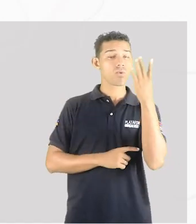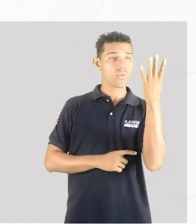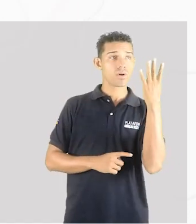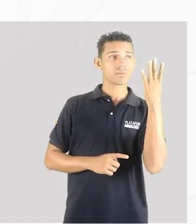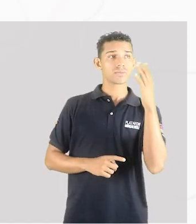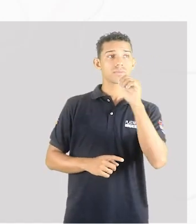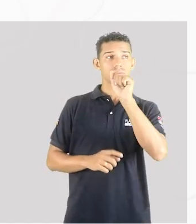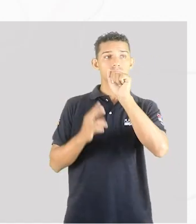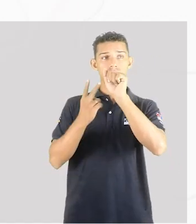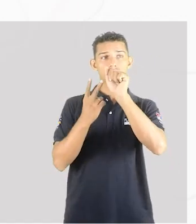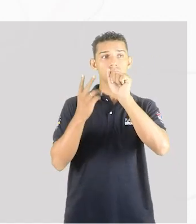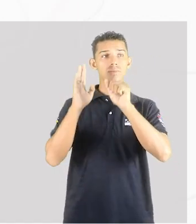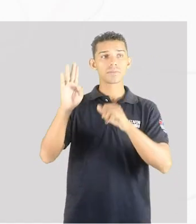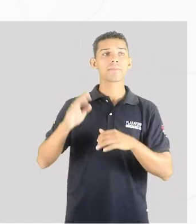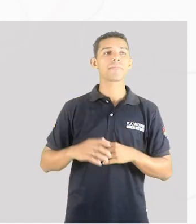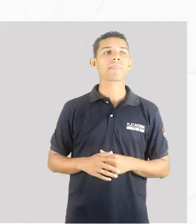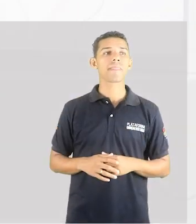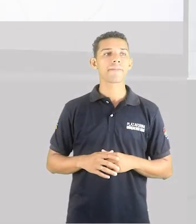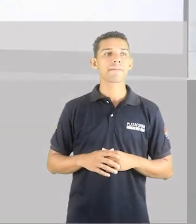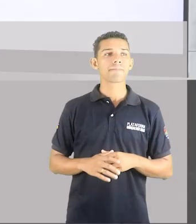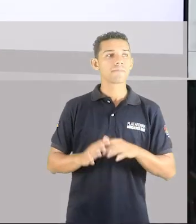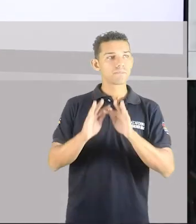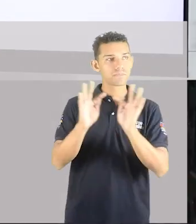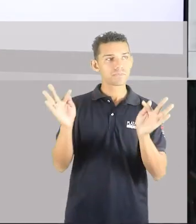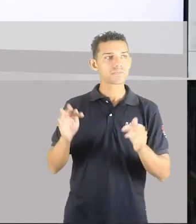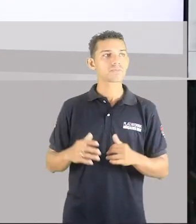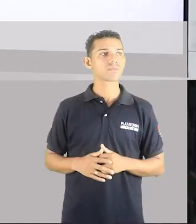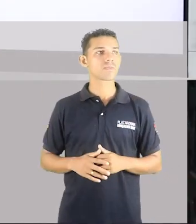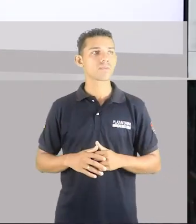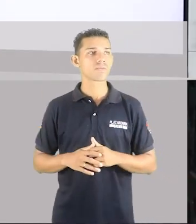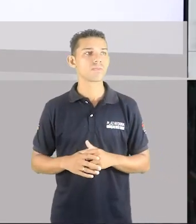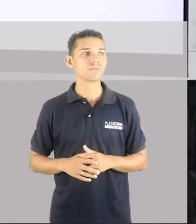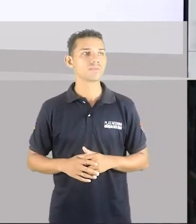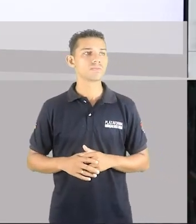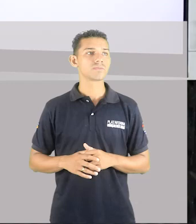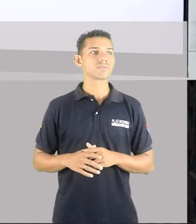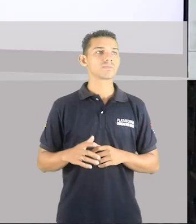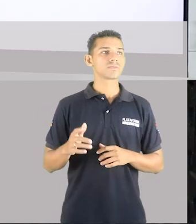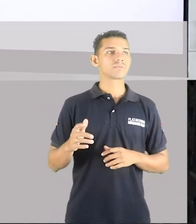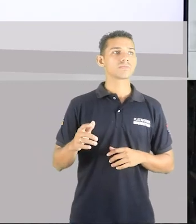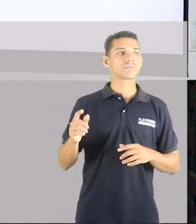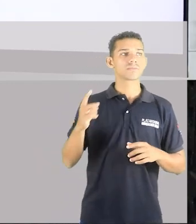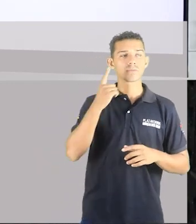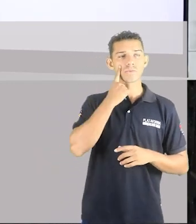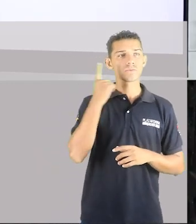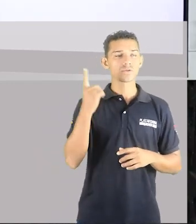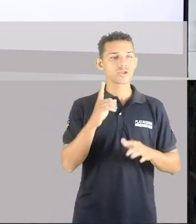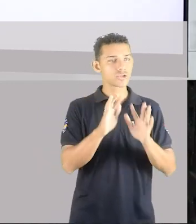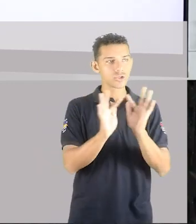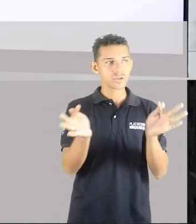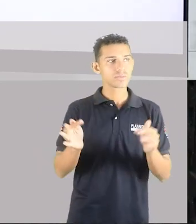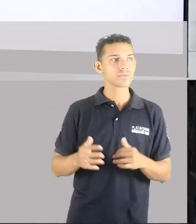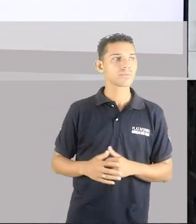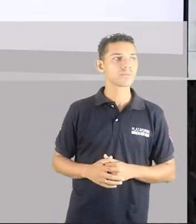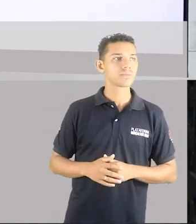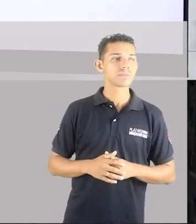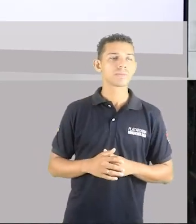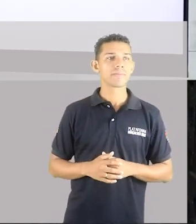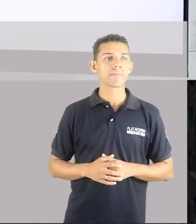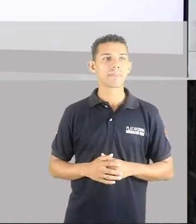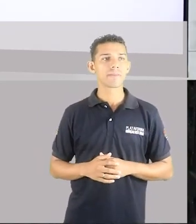E aí ele quer que eu represente isso numa reação. É simples, ó. É só eu simplificar, gente, o coeficiente.